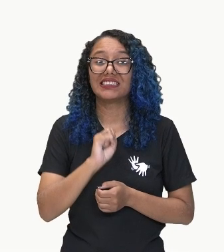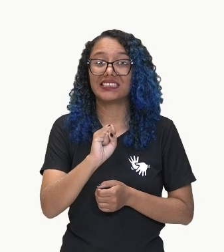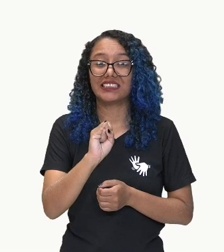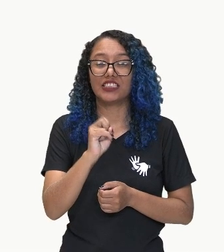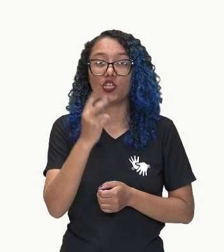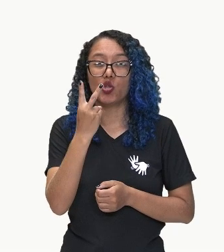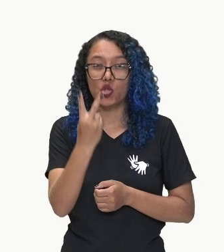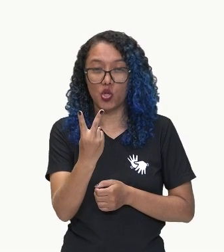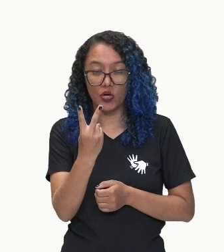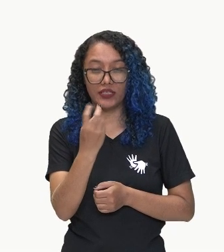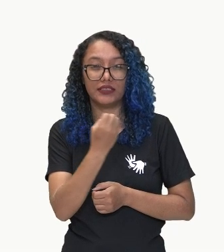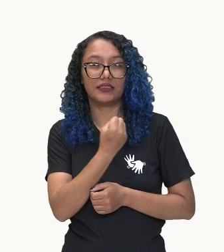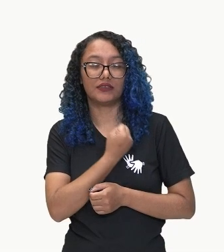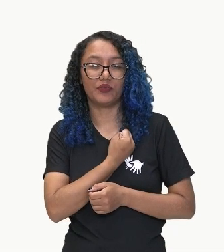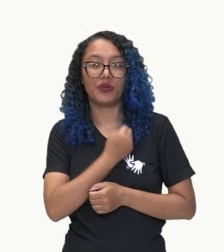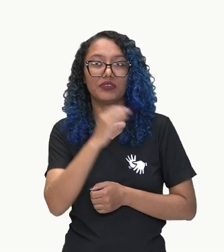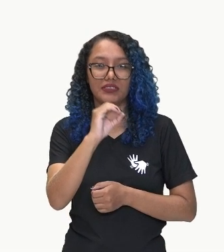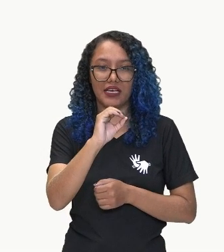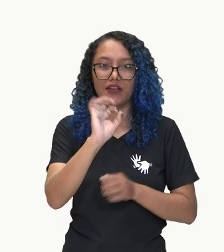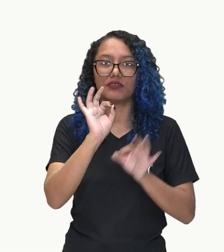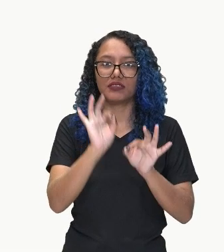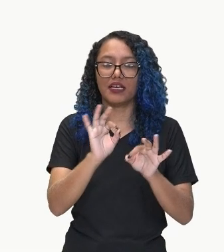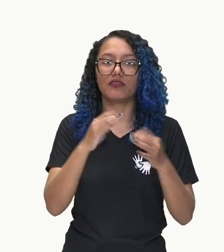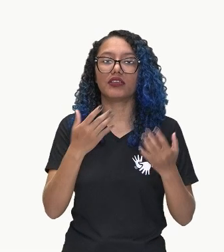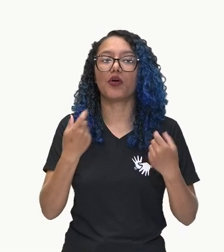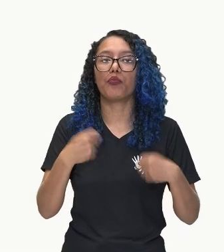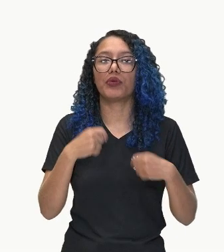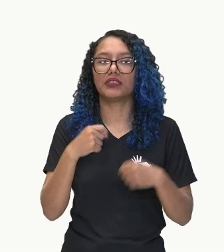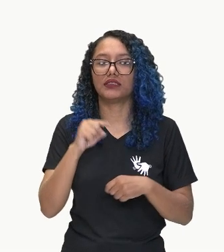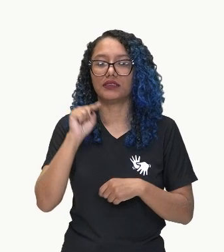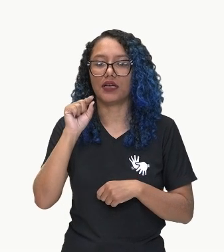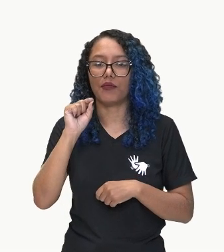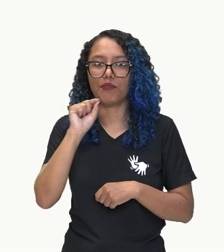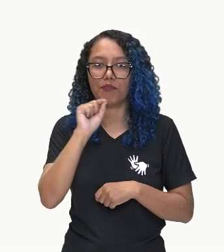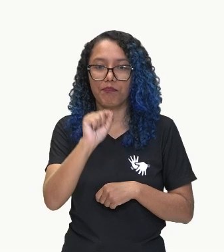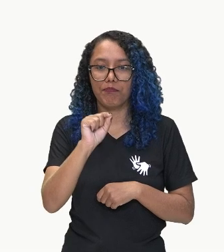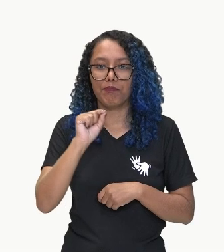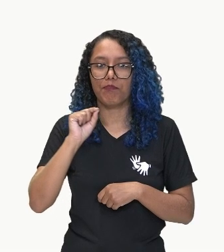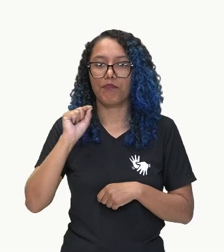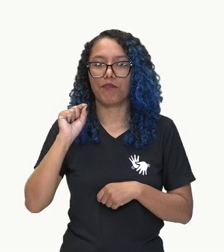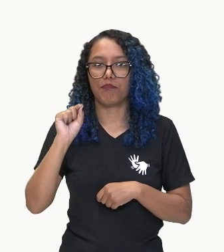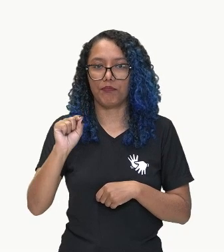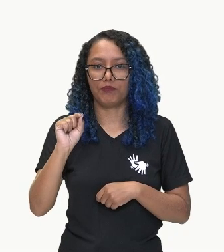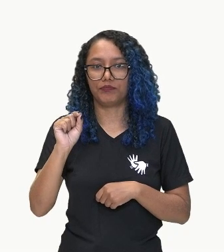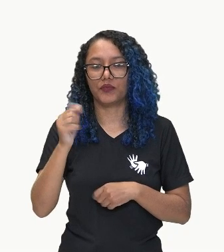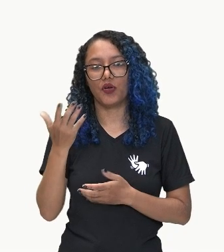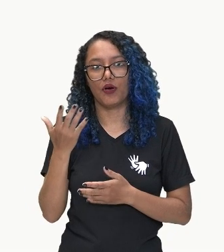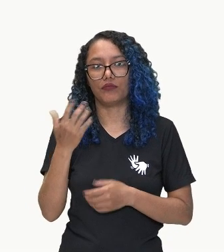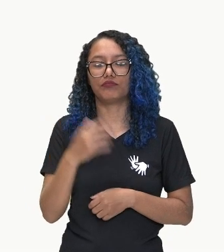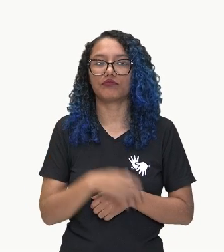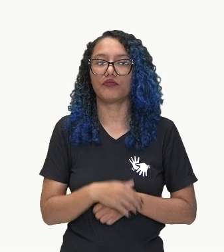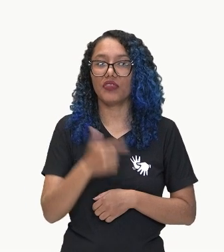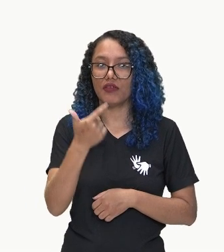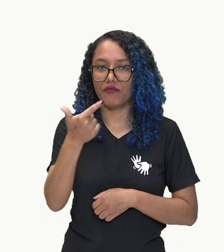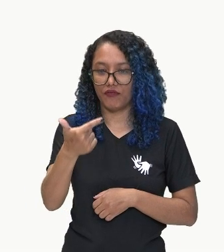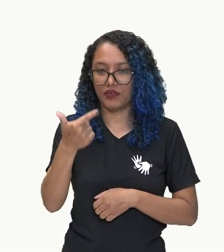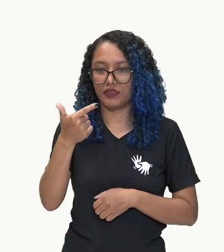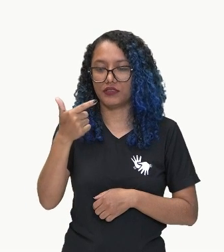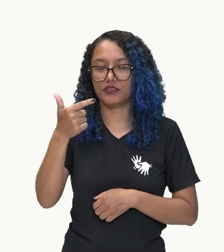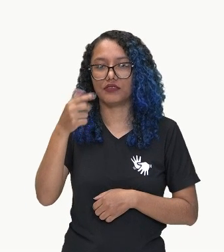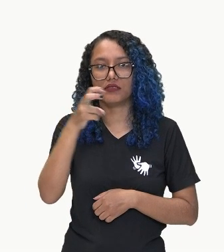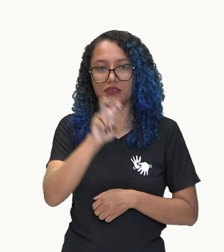nós teremos 2 números depois da vírgula. Então, venha aqui, escreva 25 e